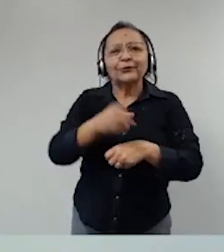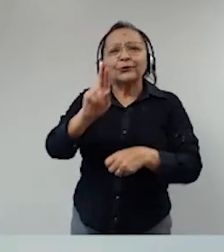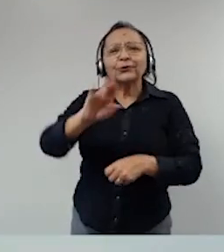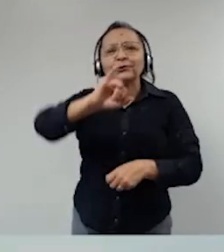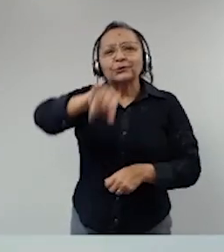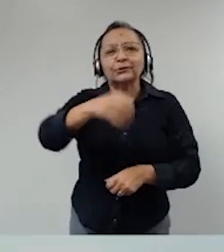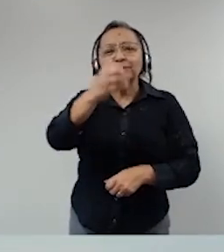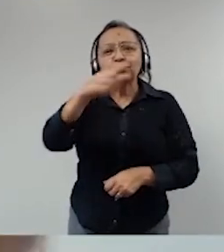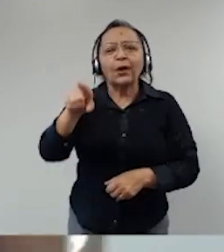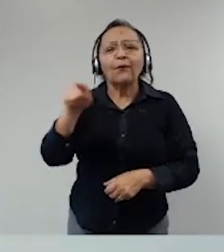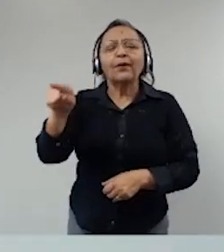Caiado, e na Europa?